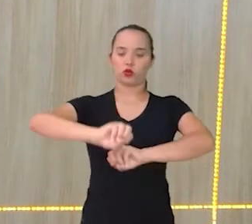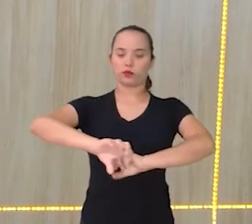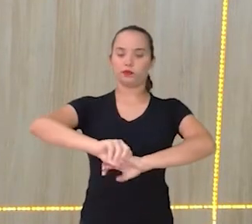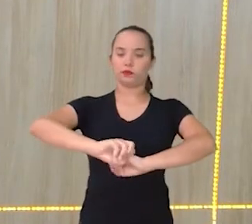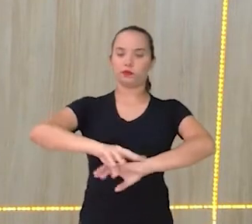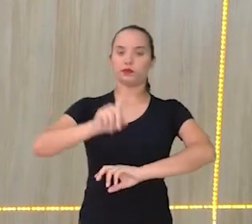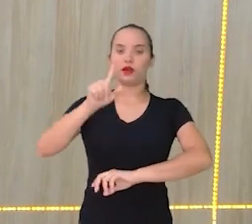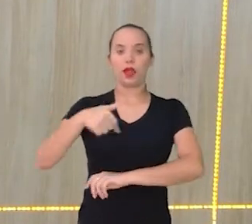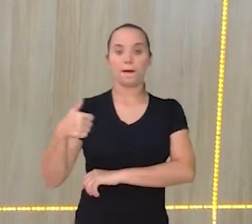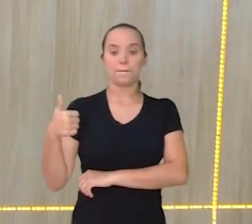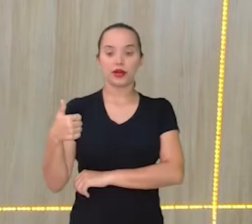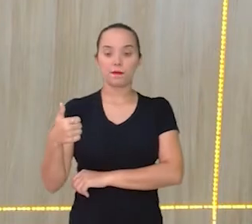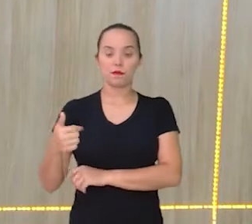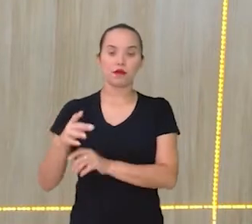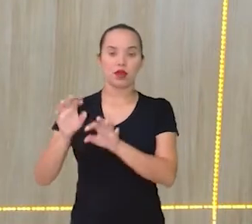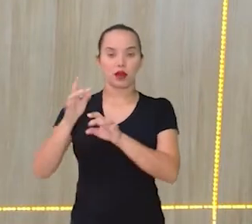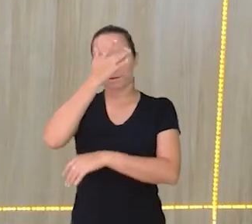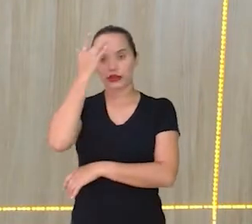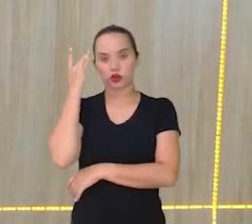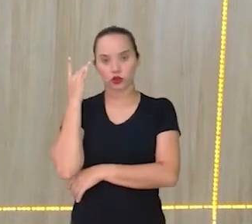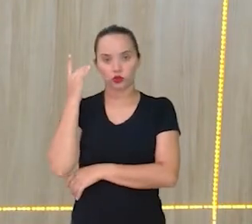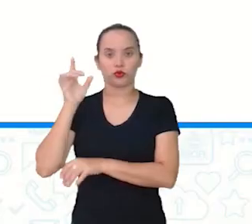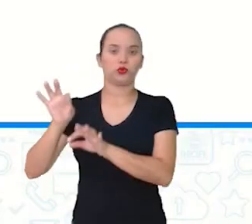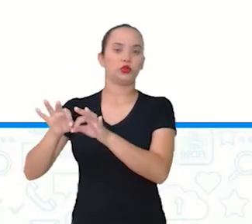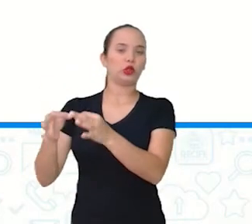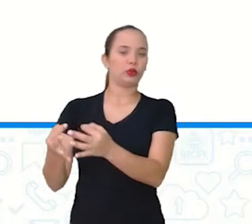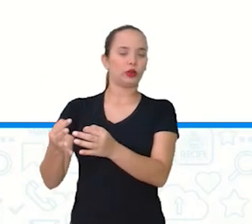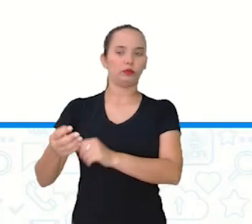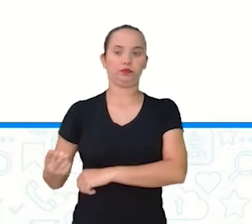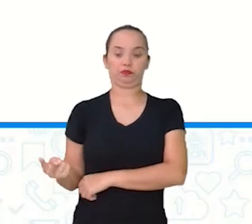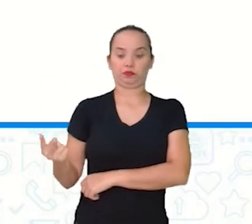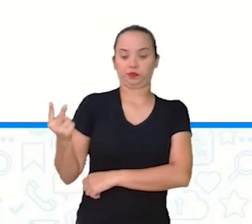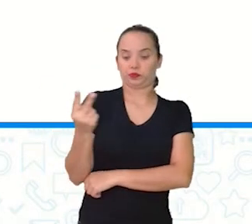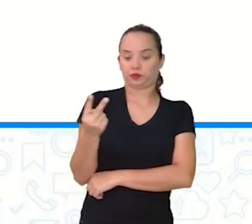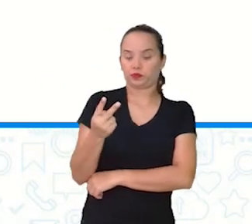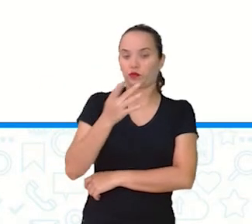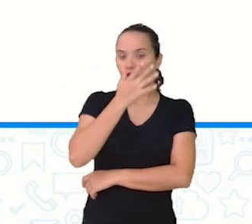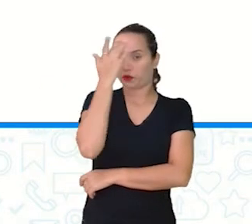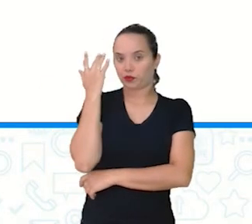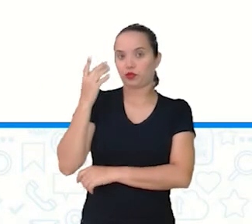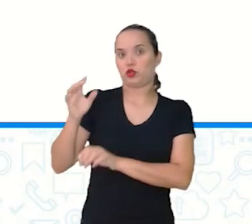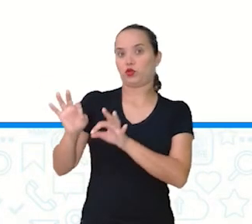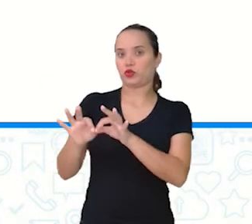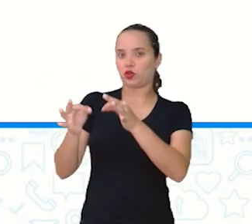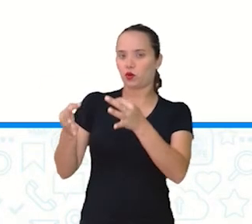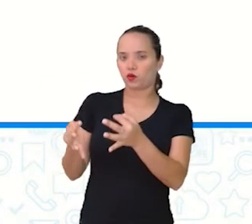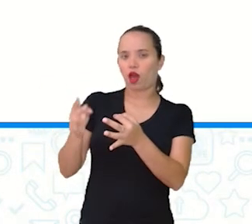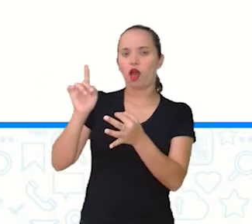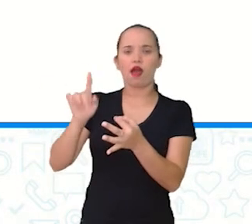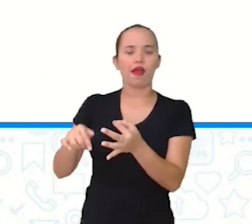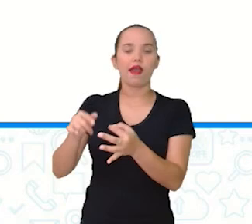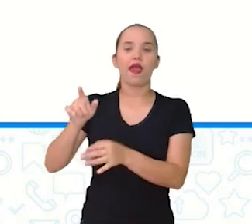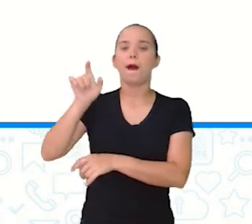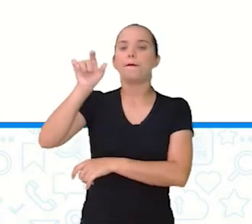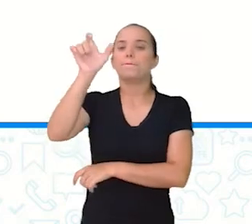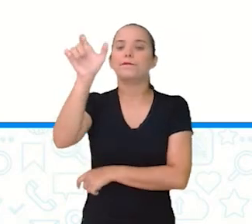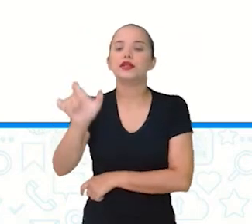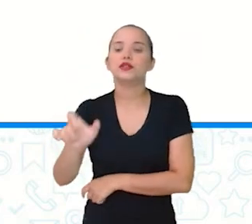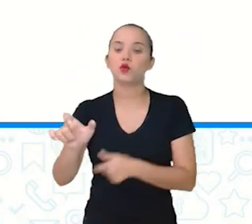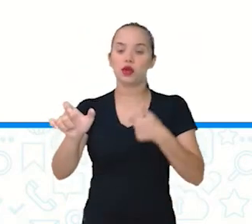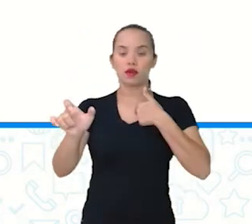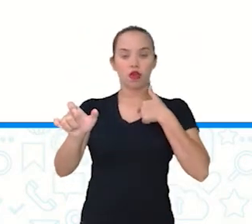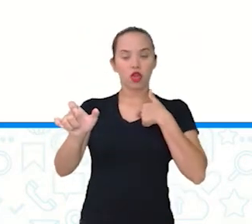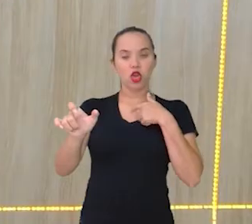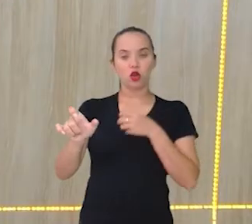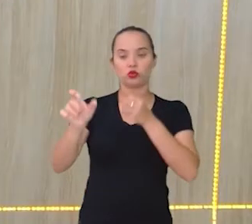do singular. Eu. A segunda pessoa do singular, gente, é a pessoa com quem eu